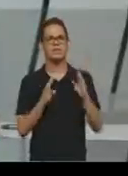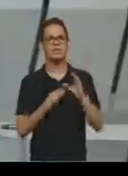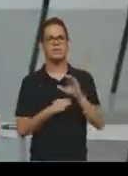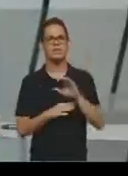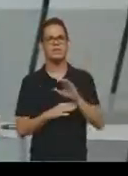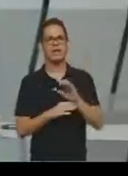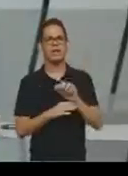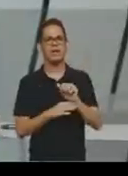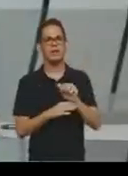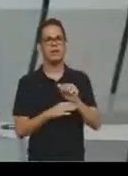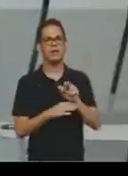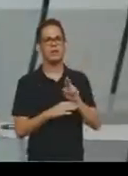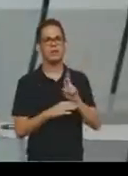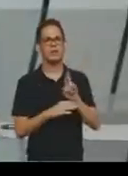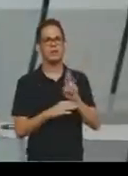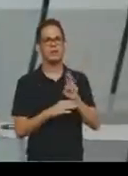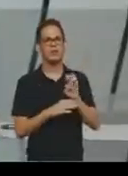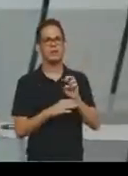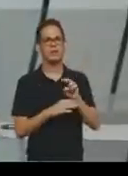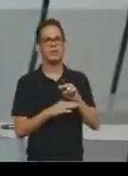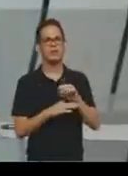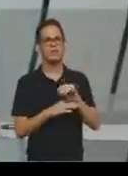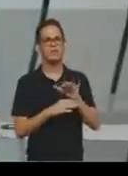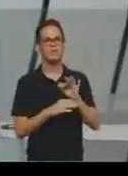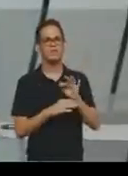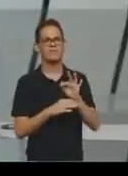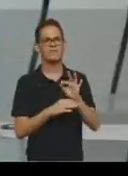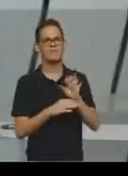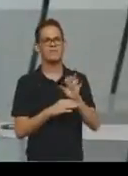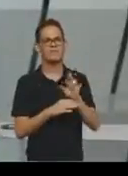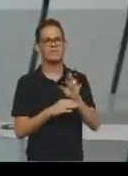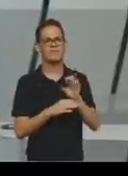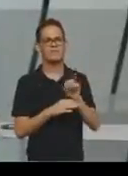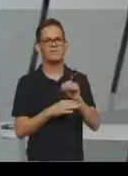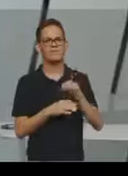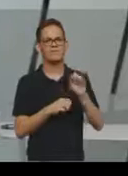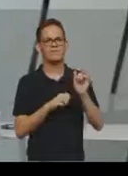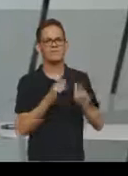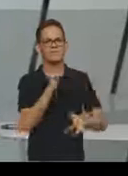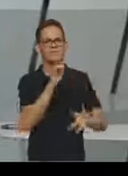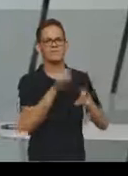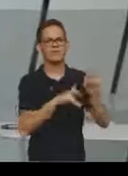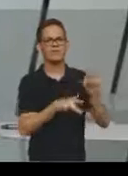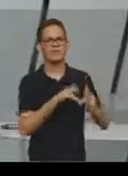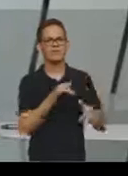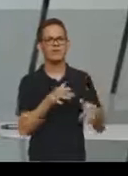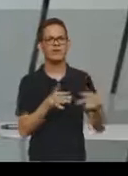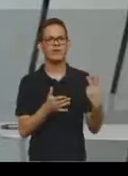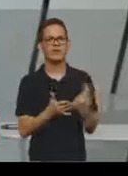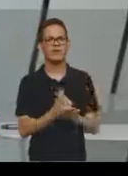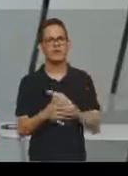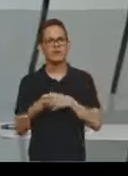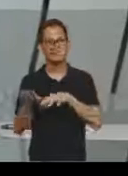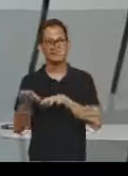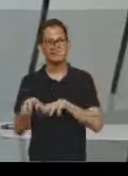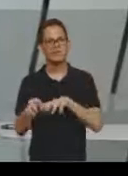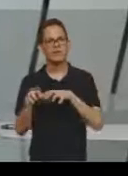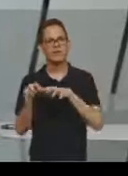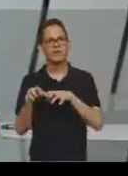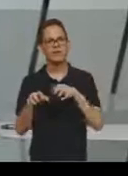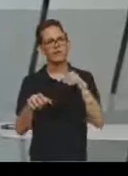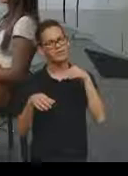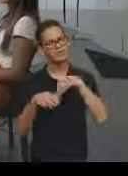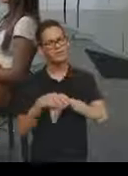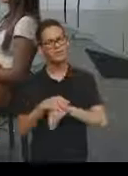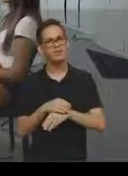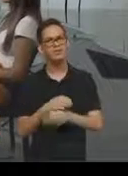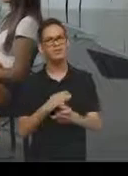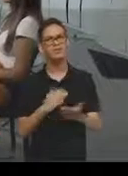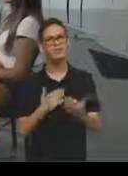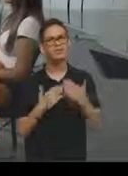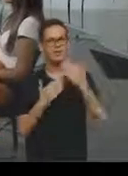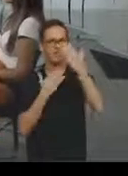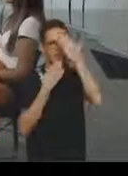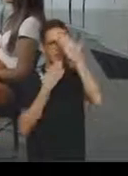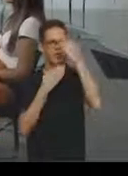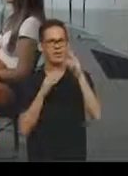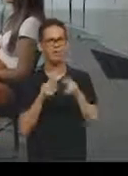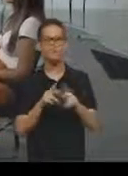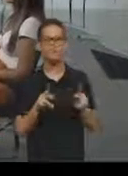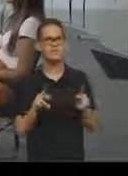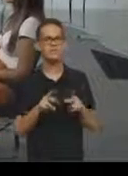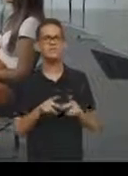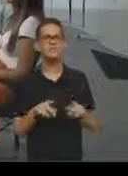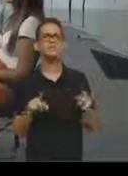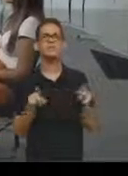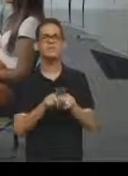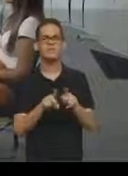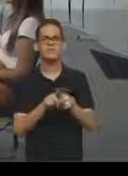carbonífero e que se foram acumulando ali e formando esse carvão mineral. Ok, obrigada, professor Vinícius. A nossa próxima